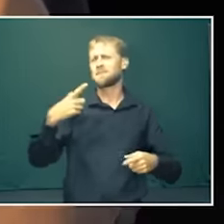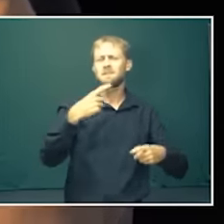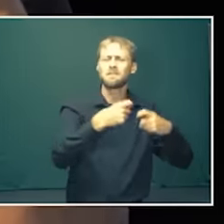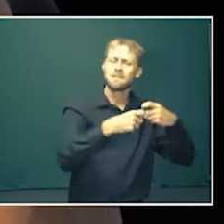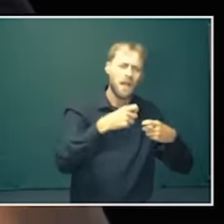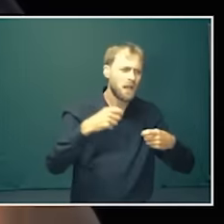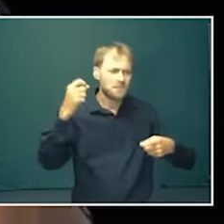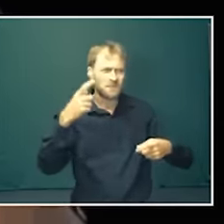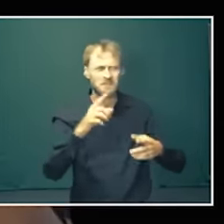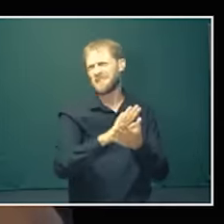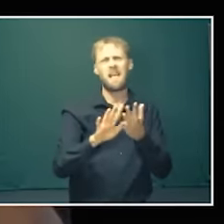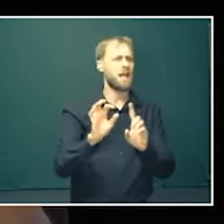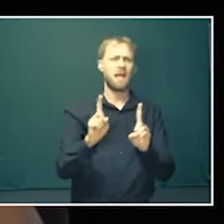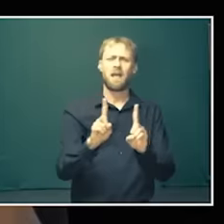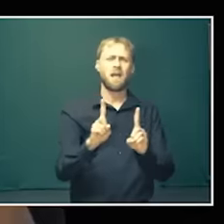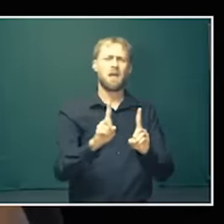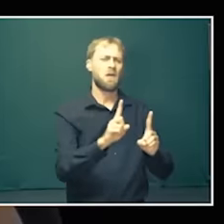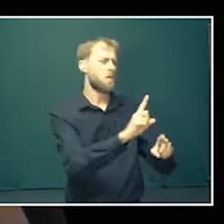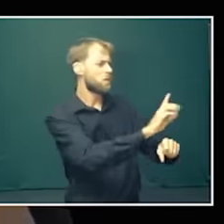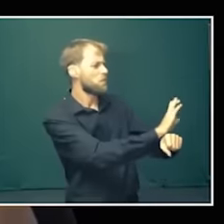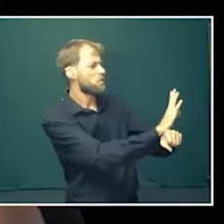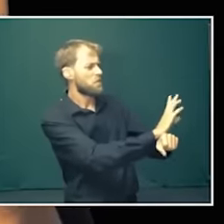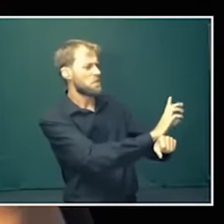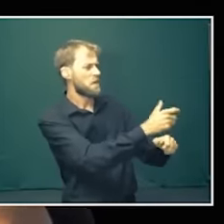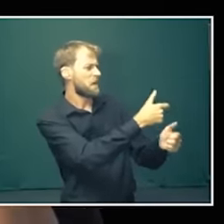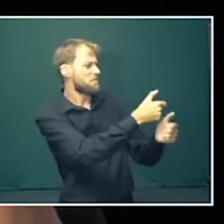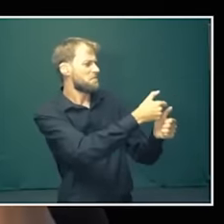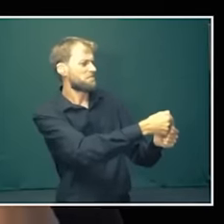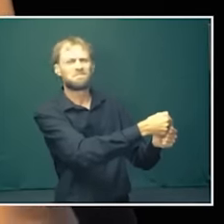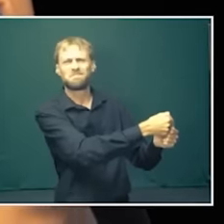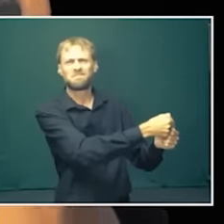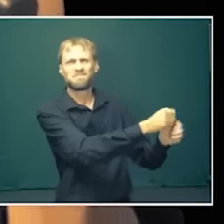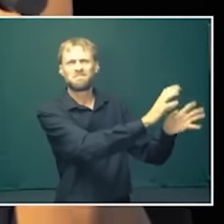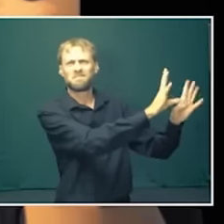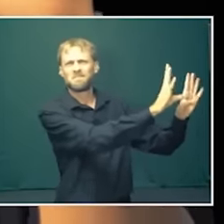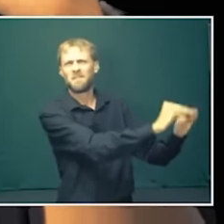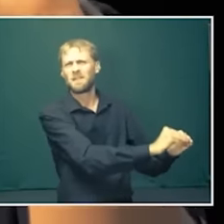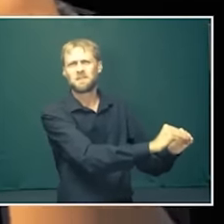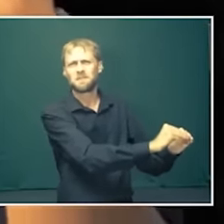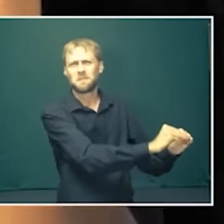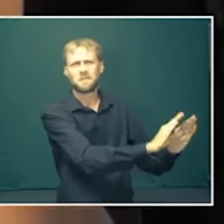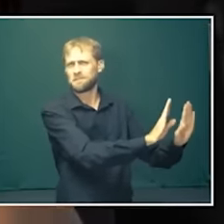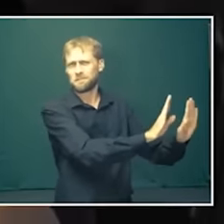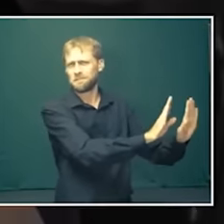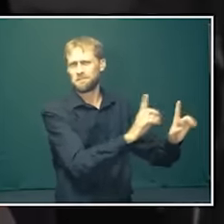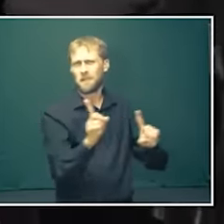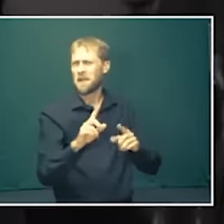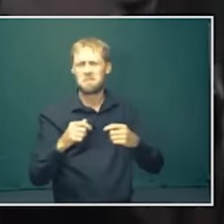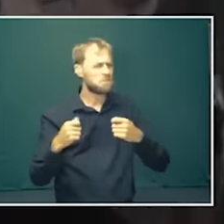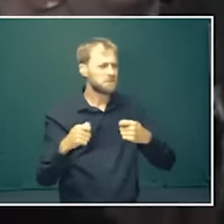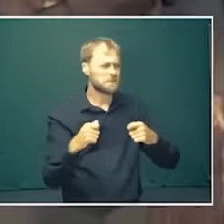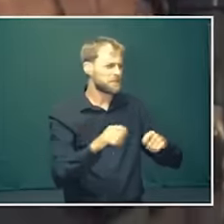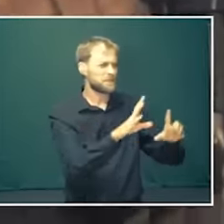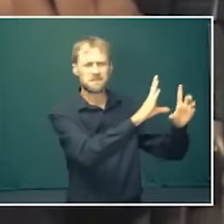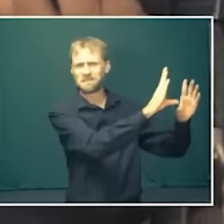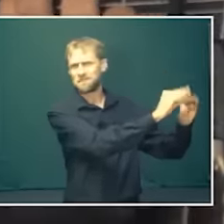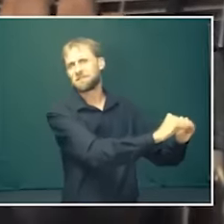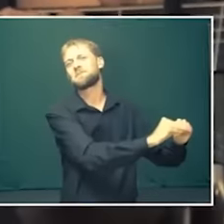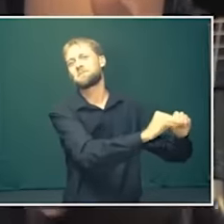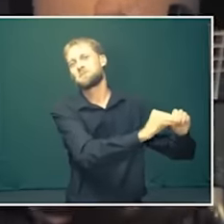eu suspense, a escolha é sua. O filme é só pra arrumar